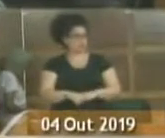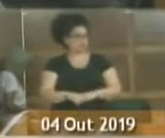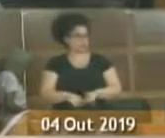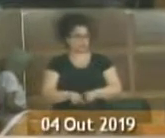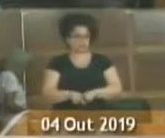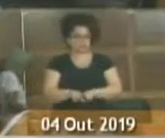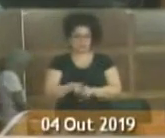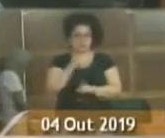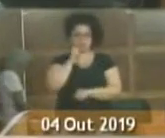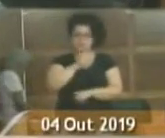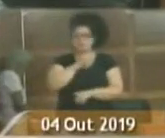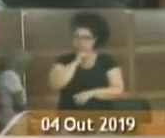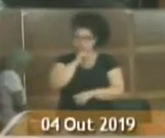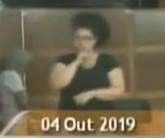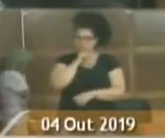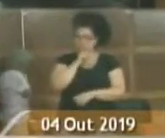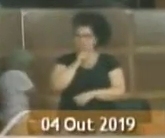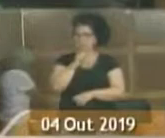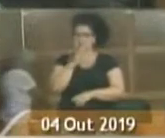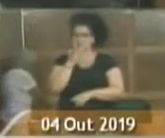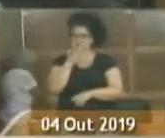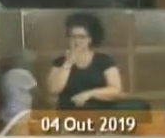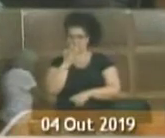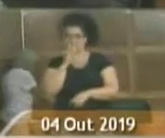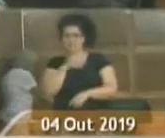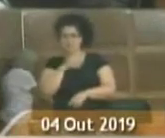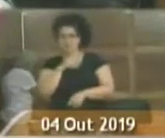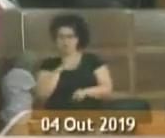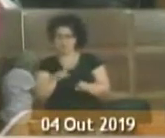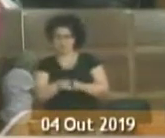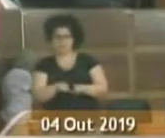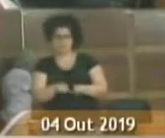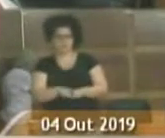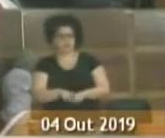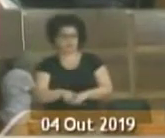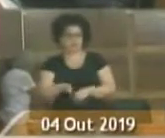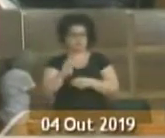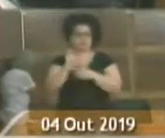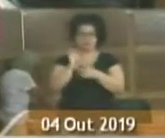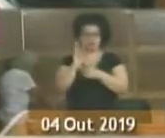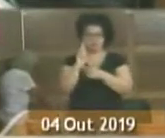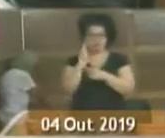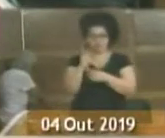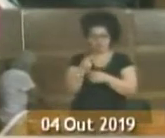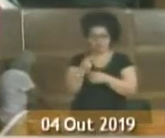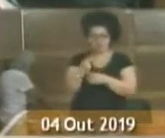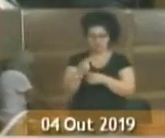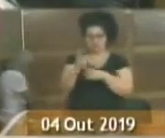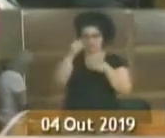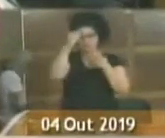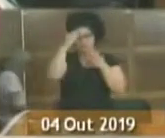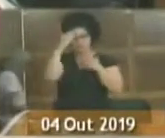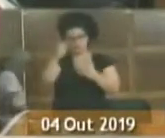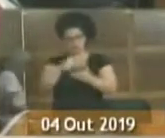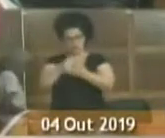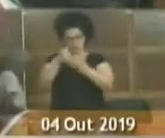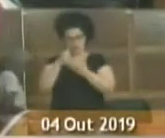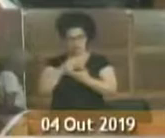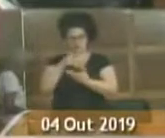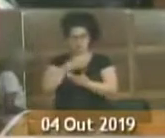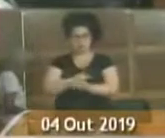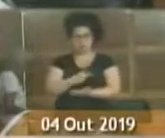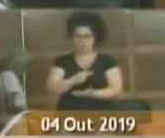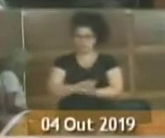de quatro patas, também igual a gente, também tem. Bete Brito, Parques e Jardins, sempre nos apoiando com